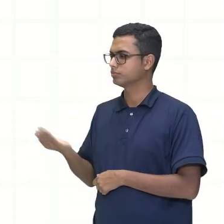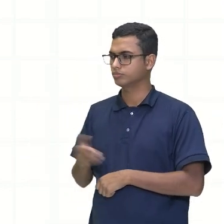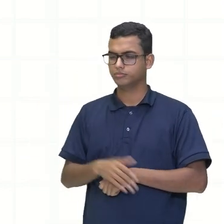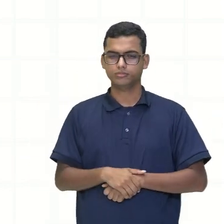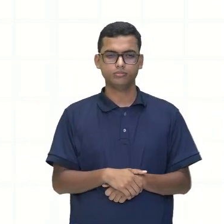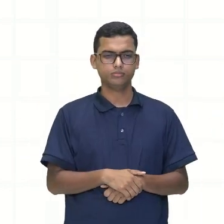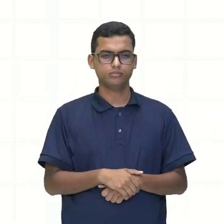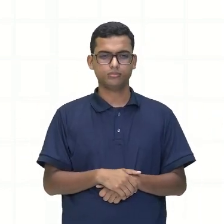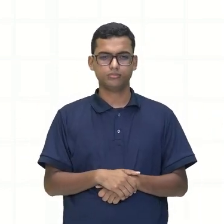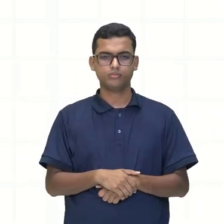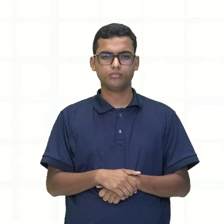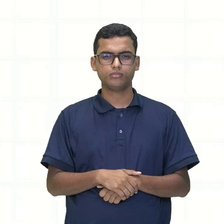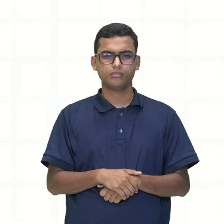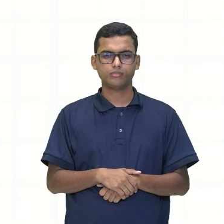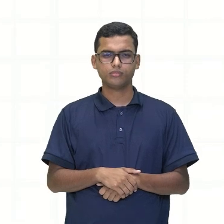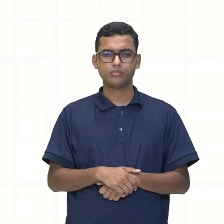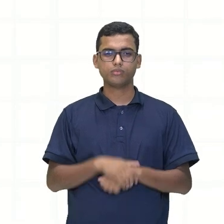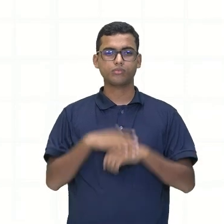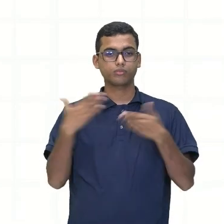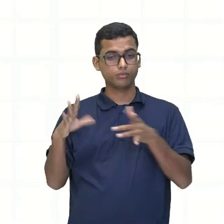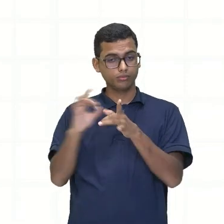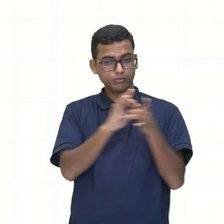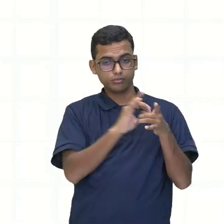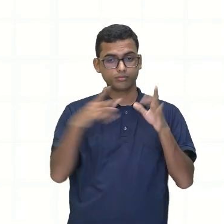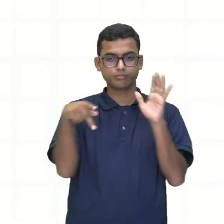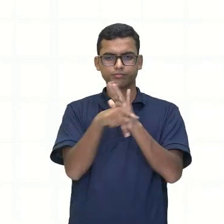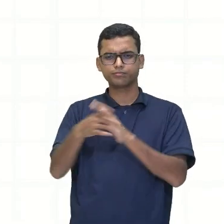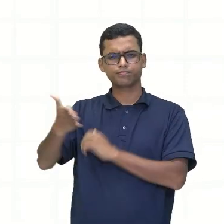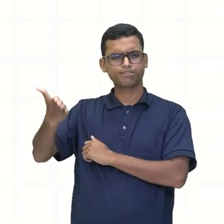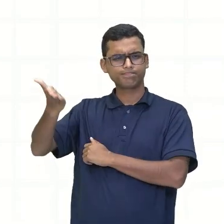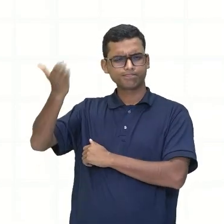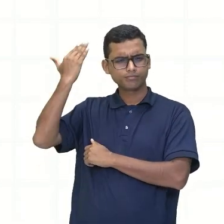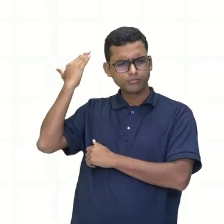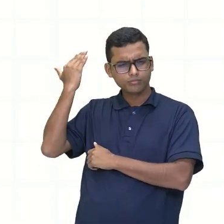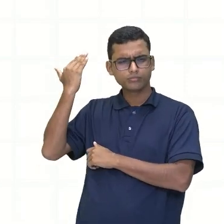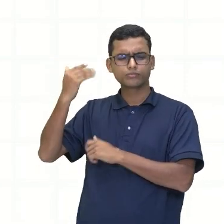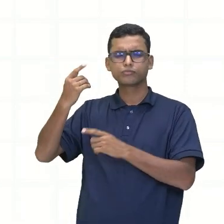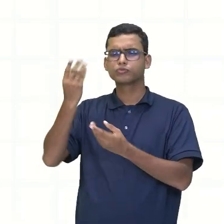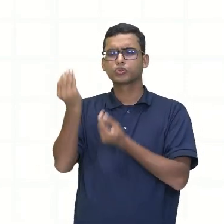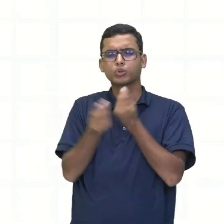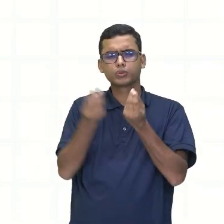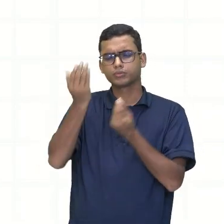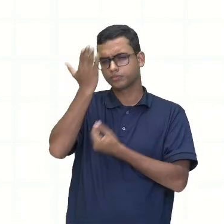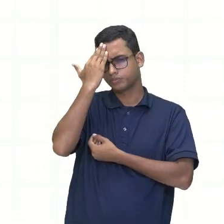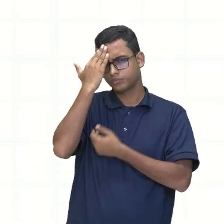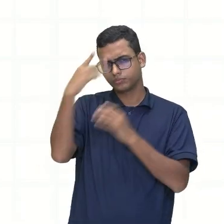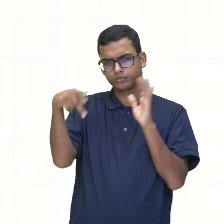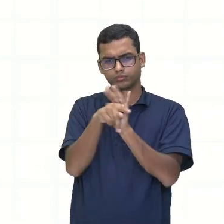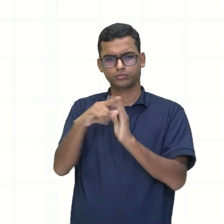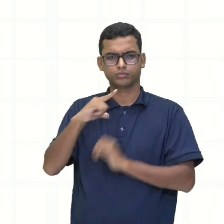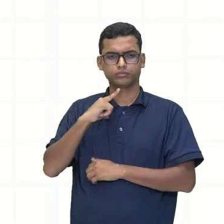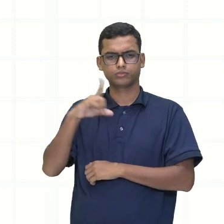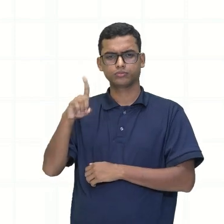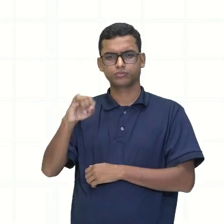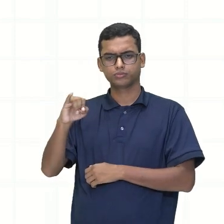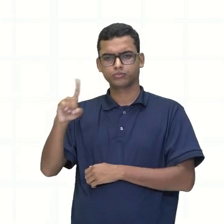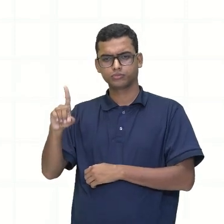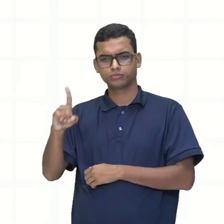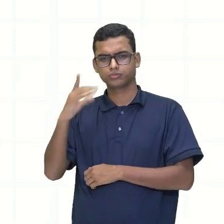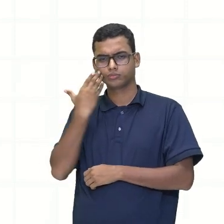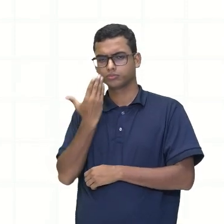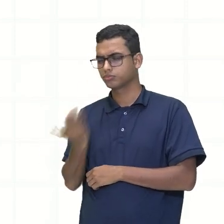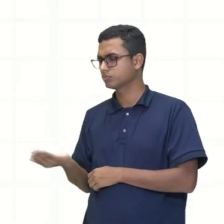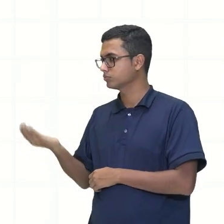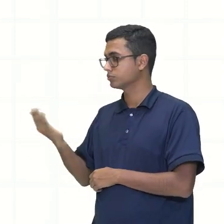Aqui, como é passado, como eu sei que é passado? Porque tem did nas alternativas. Eu já sei que eu